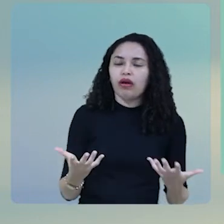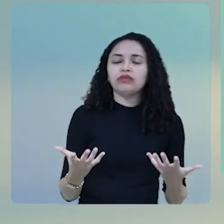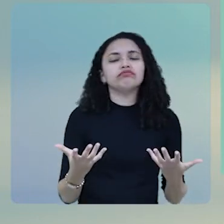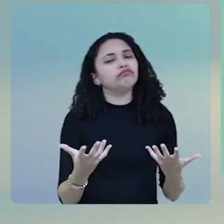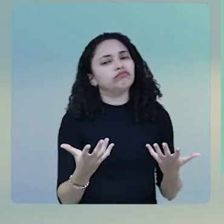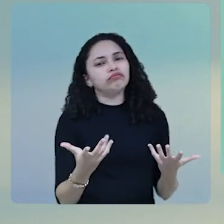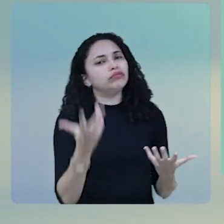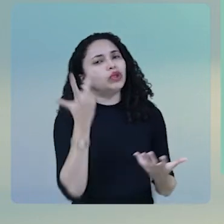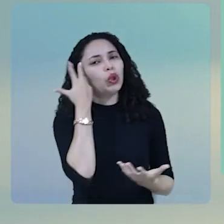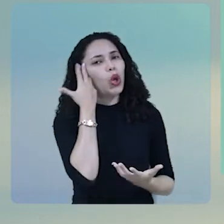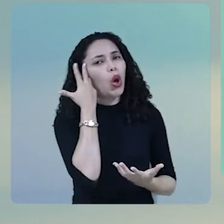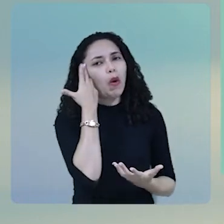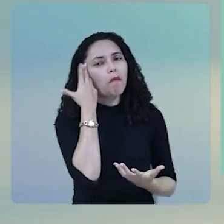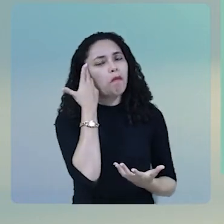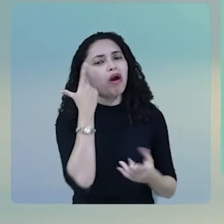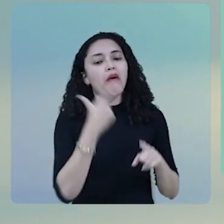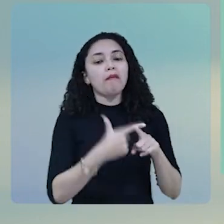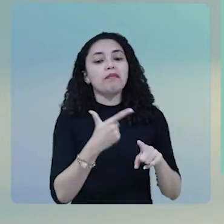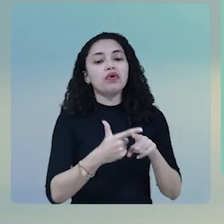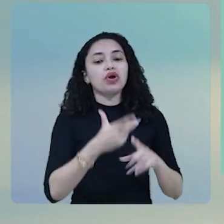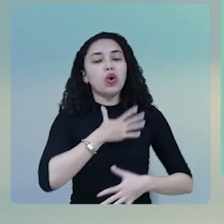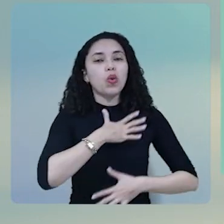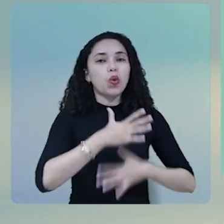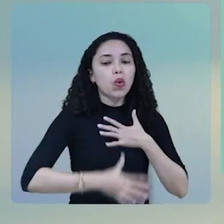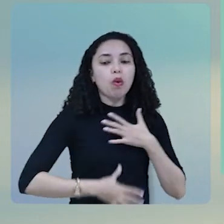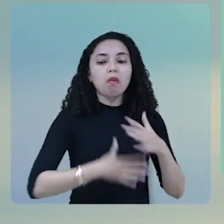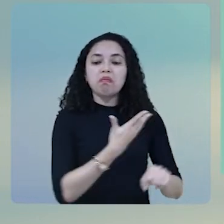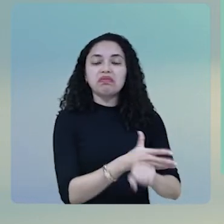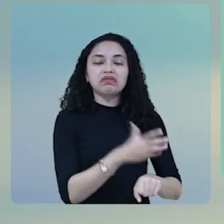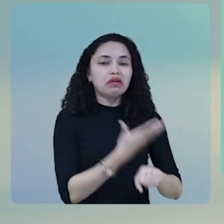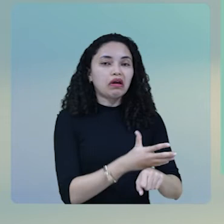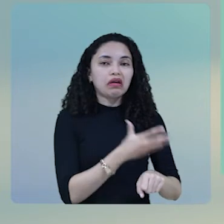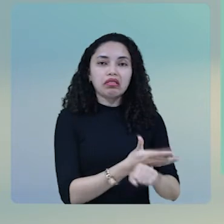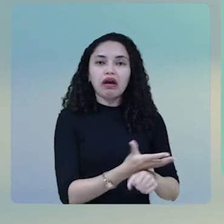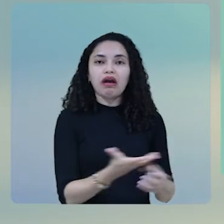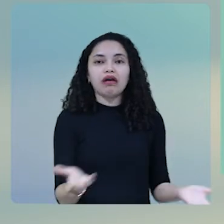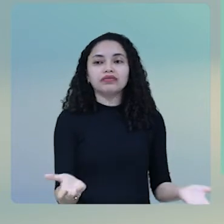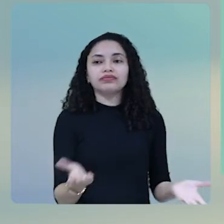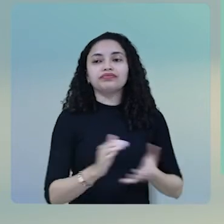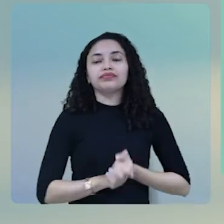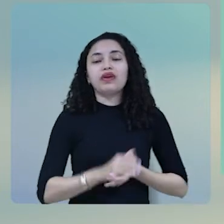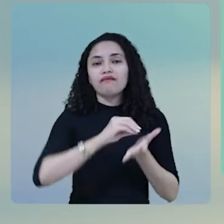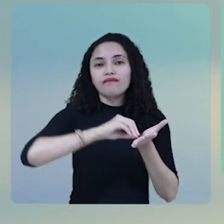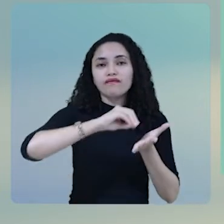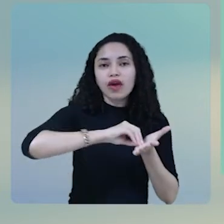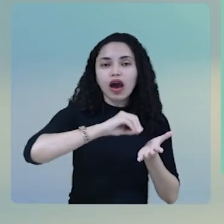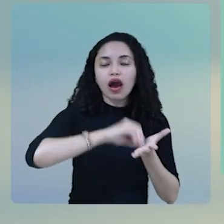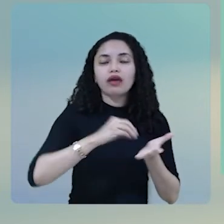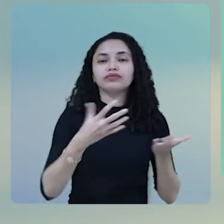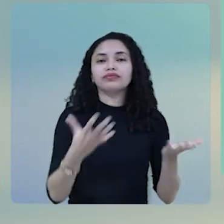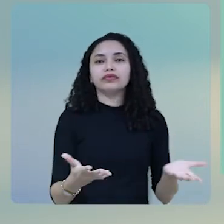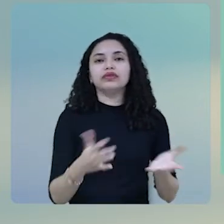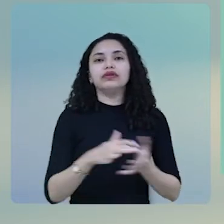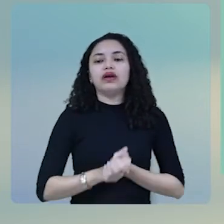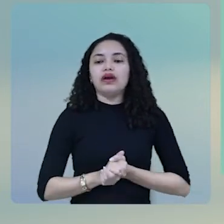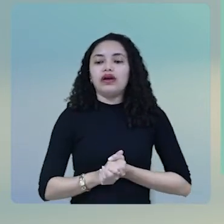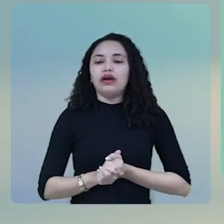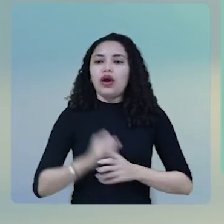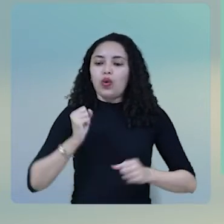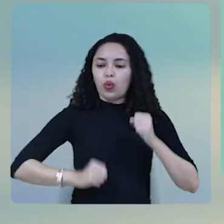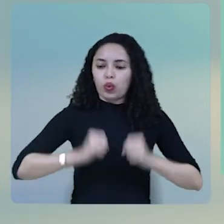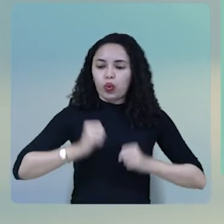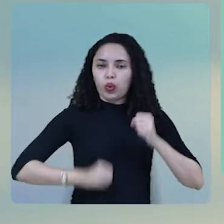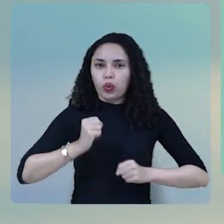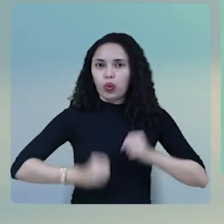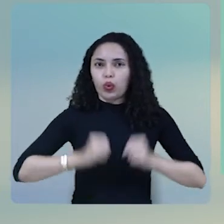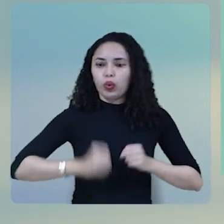que a resistência é uma capacidade física, porque ela pode ser treinada. E aí, não só a corrida, mas,